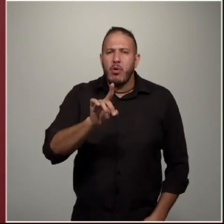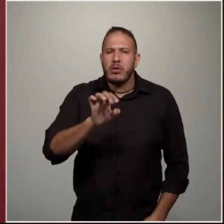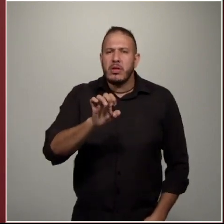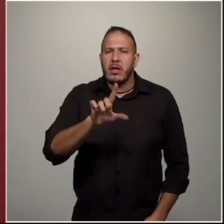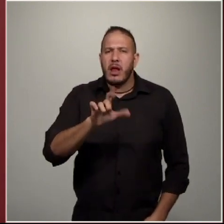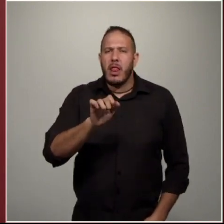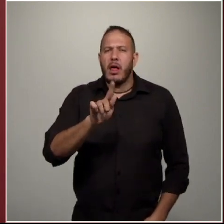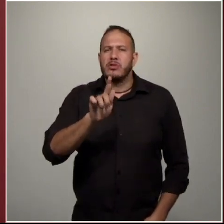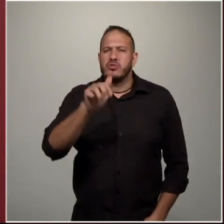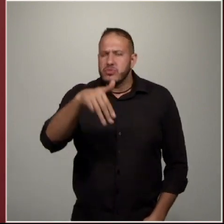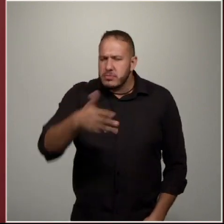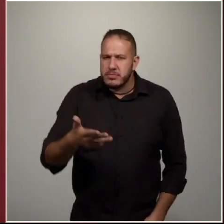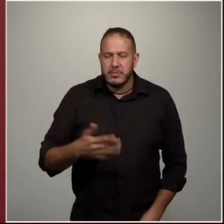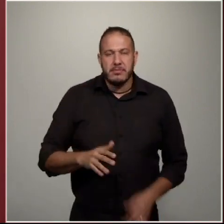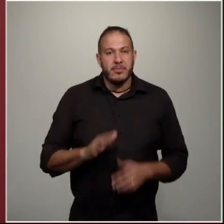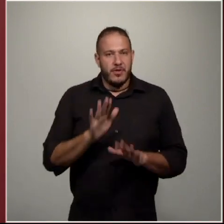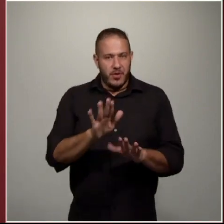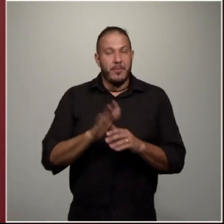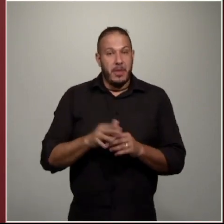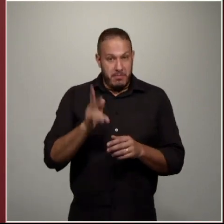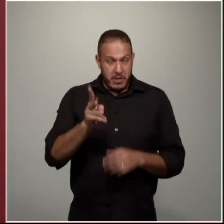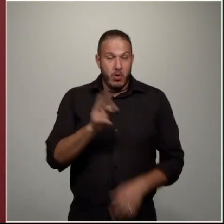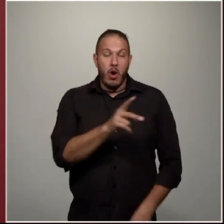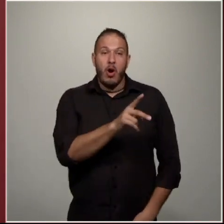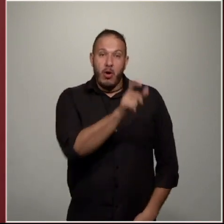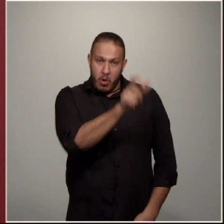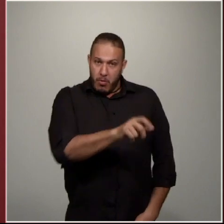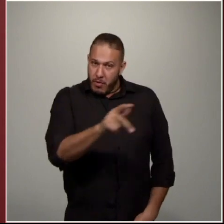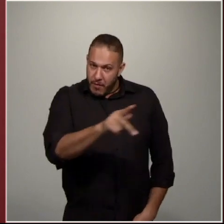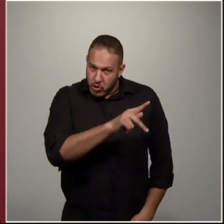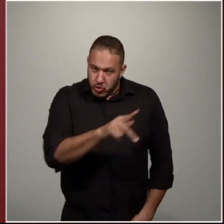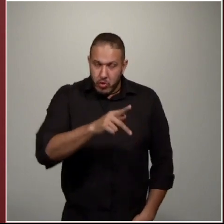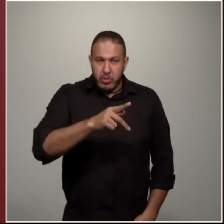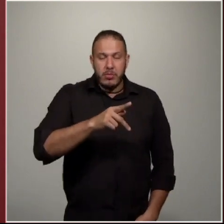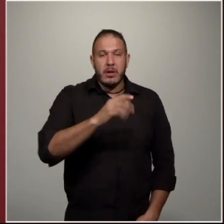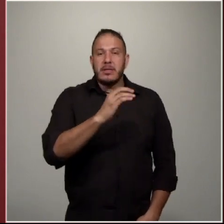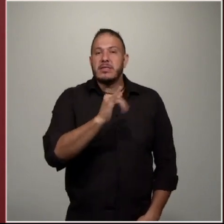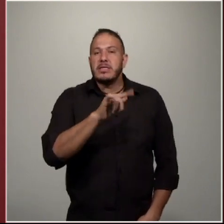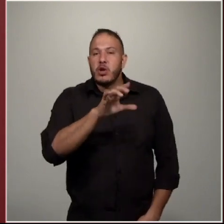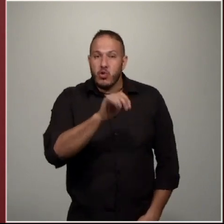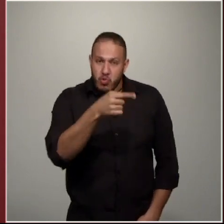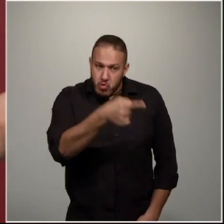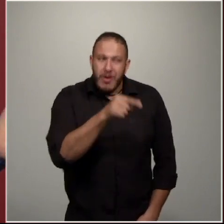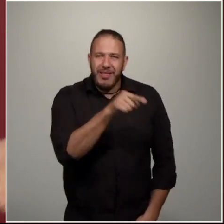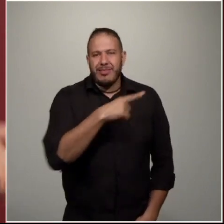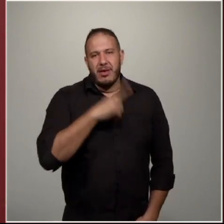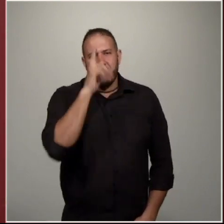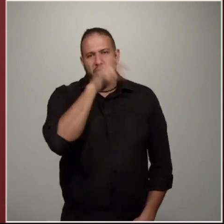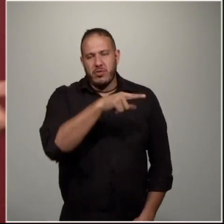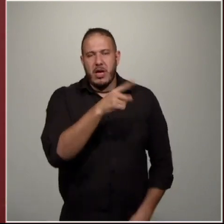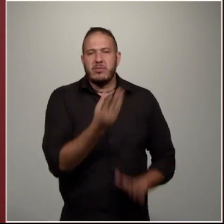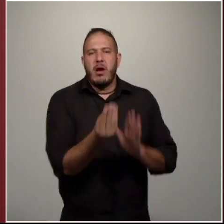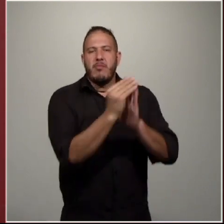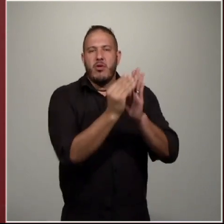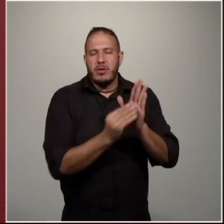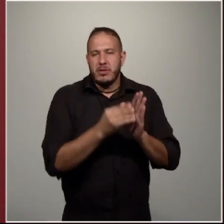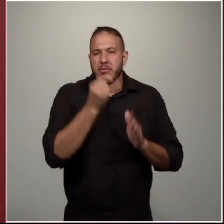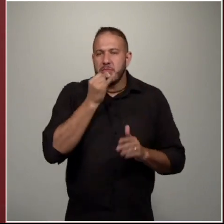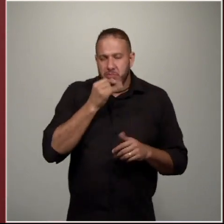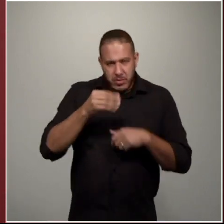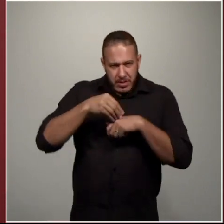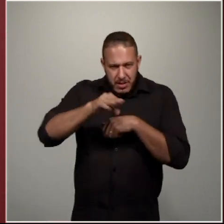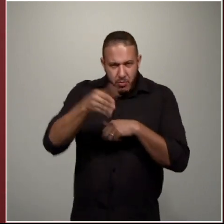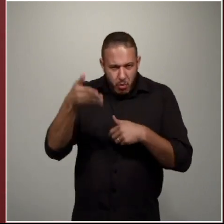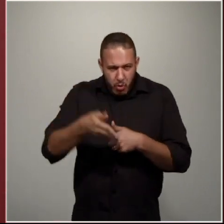que mesmo o professor do ciclo 1 também tem dificuldades para aplicar essa modelagem é que o exemplo que eu dei por exemplo da festa